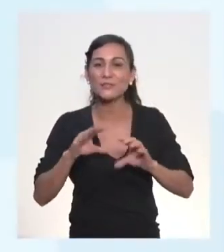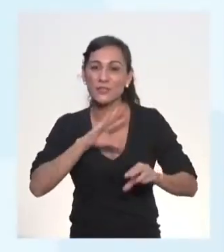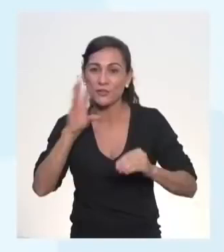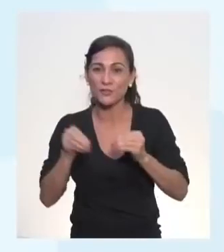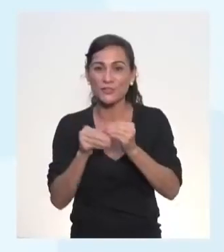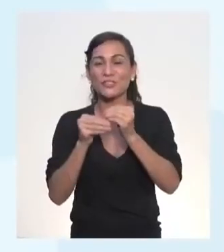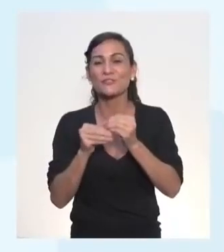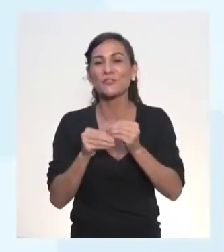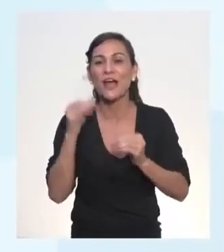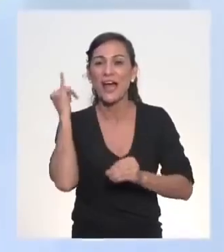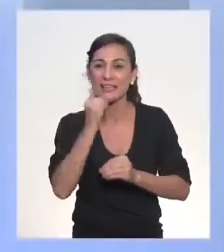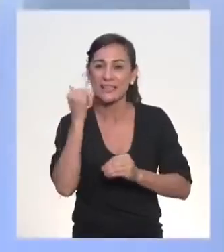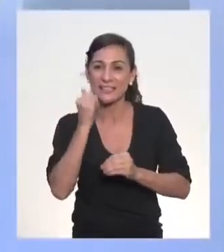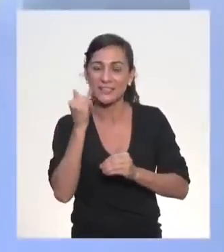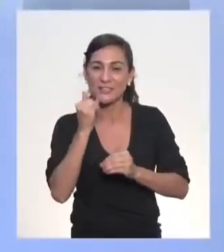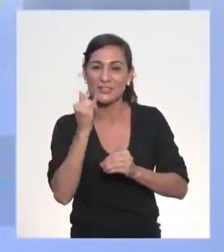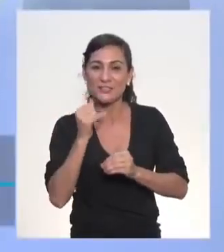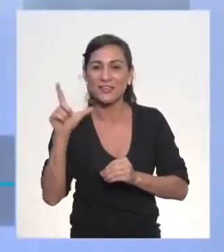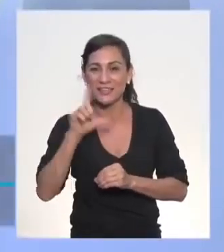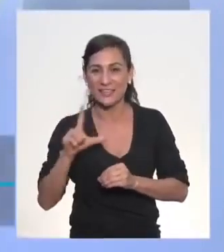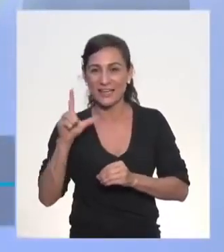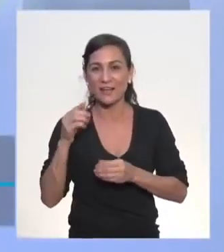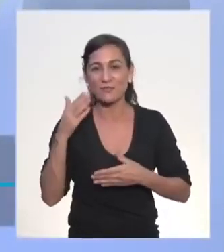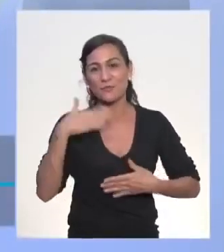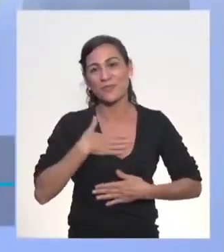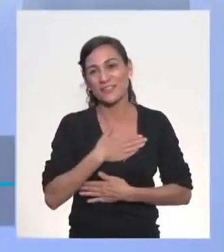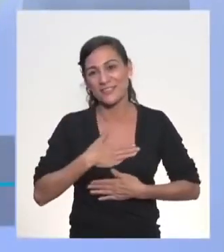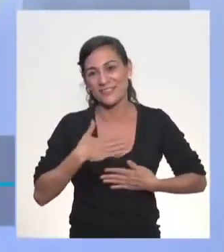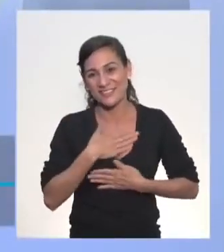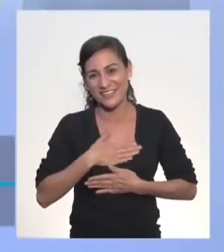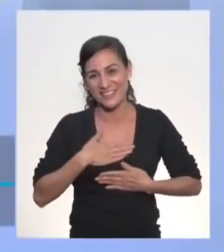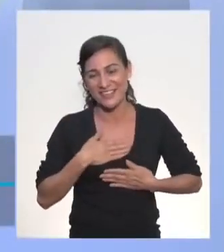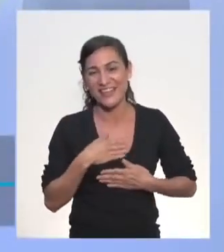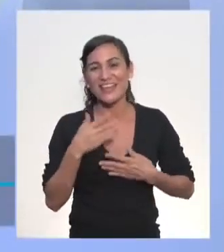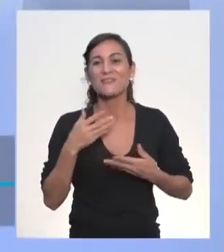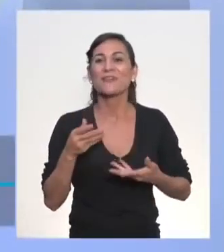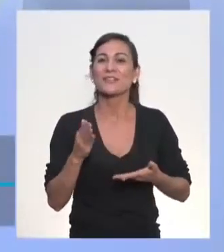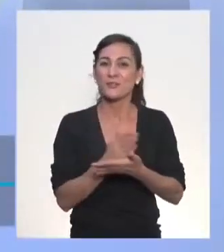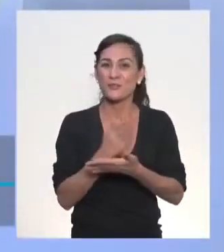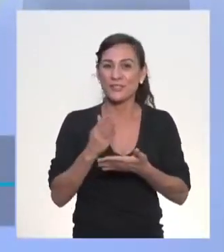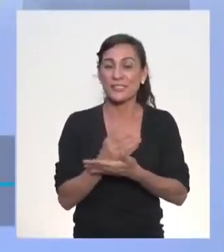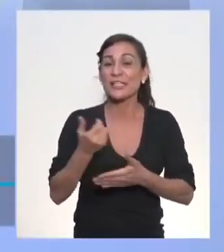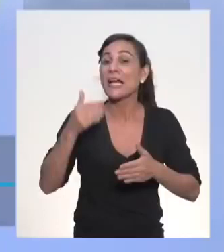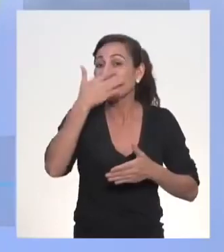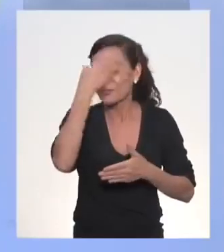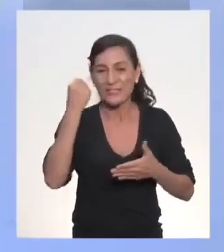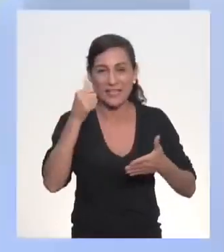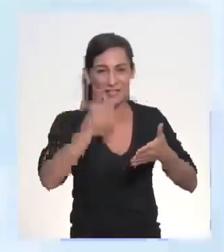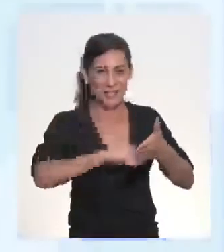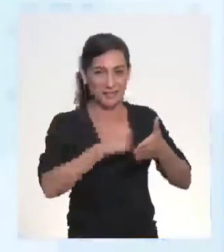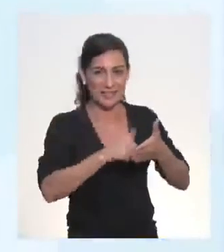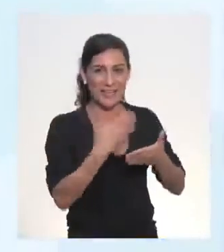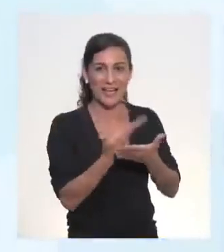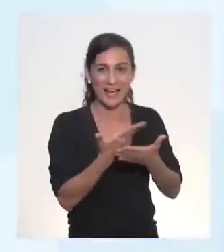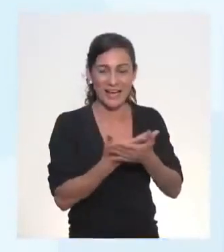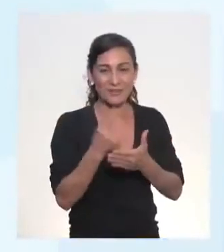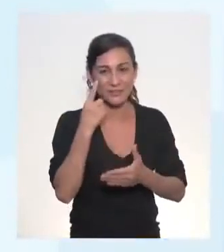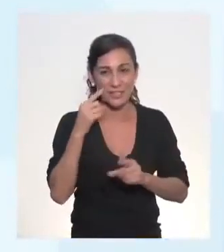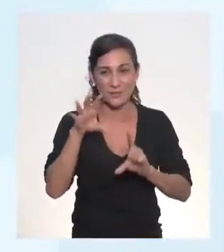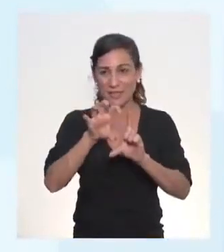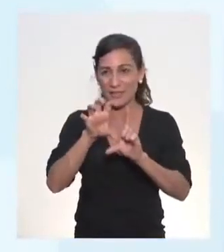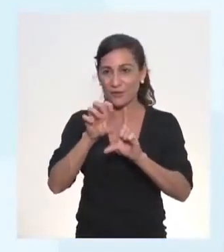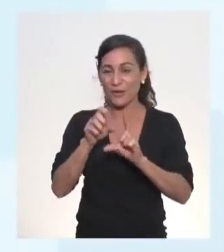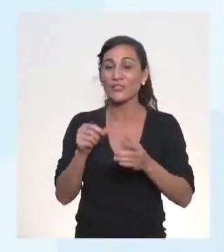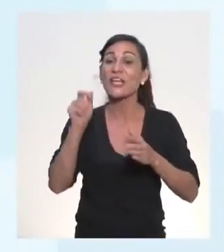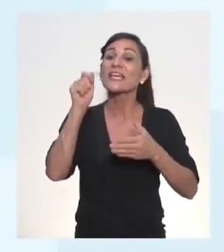uma narrativa literária. Foi um prazer falar com vocês sobre livros, sempre bem legal. Não esqueça de avaliar a nossa aula, tá aí o QR Code, diga o que você achou. Se